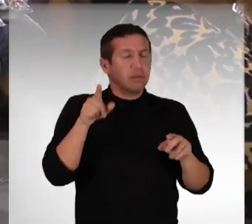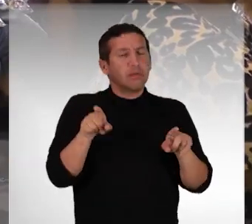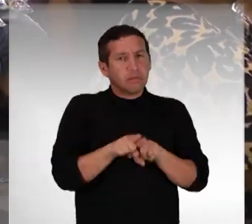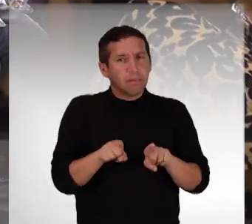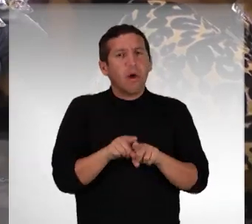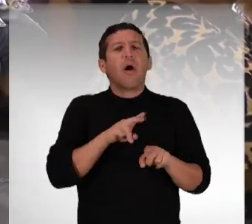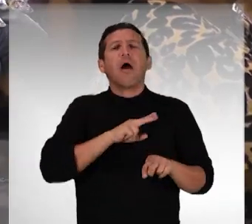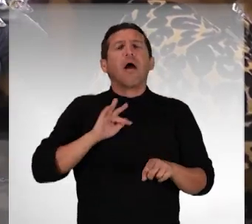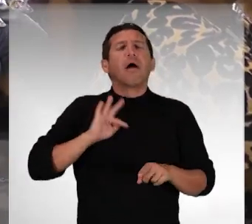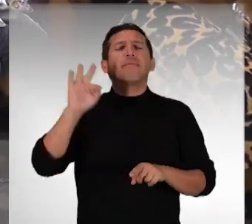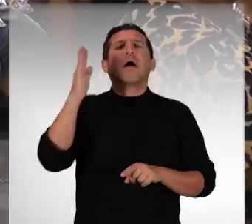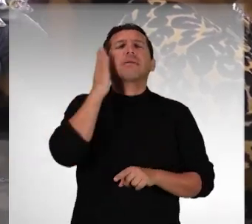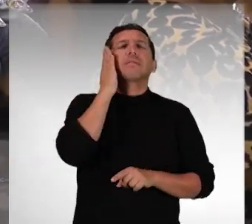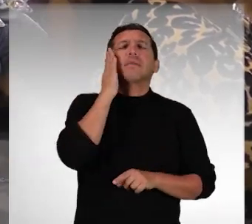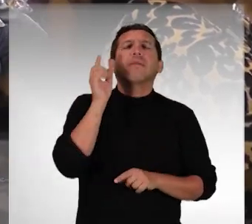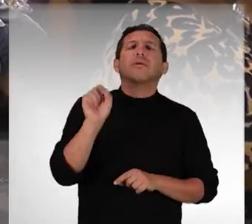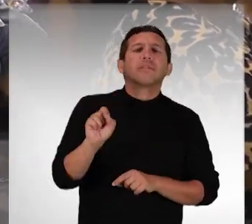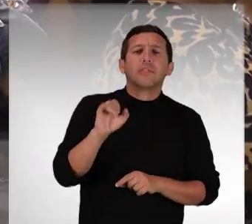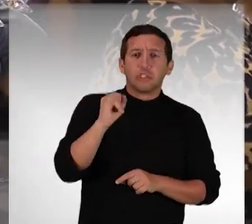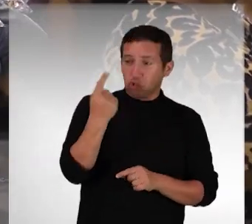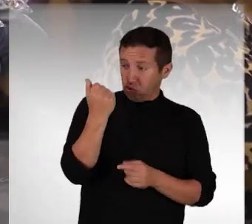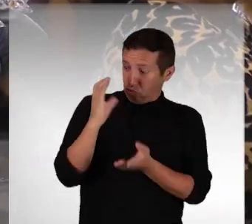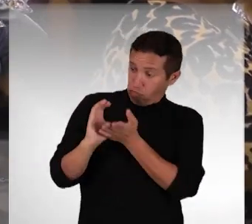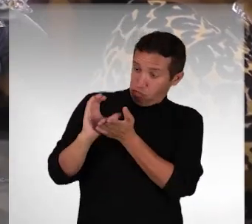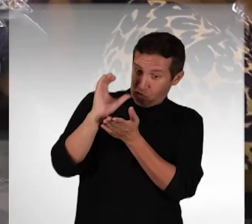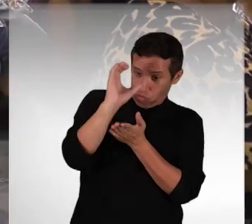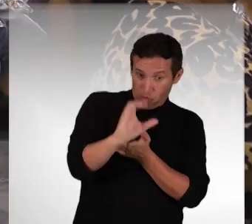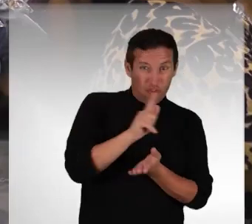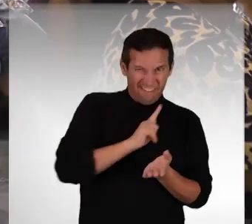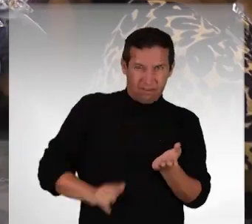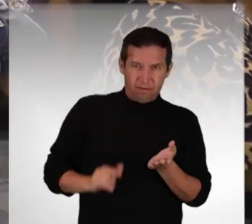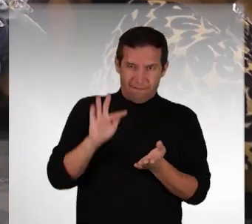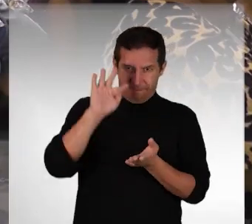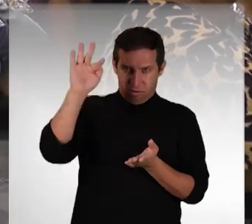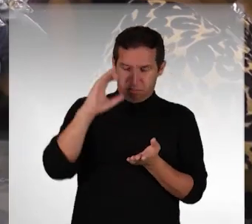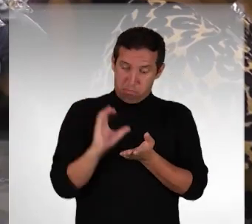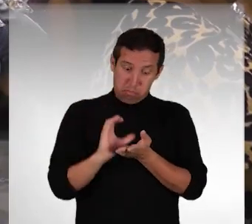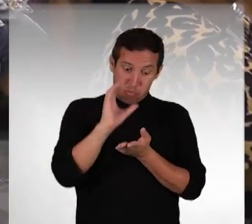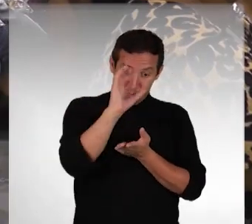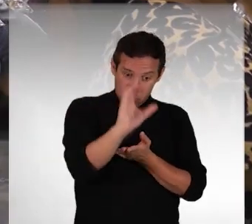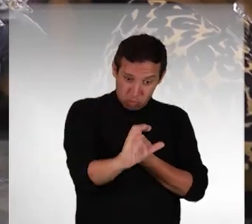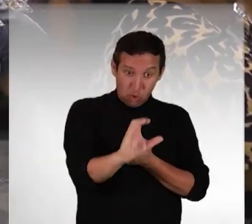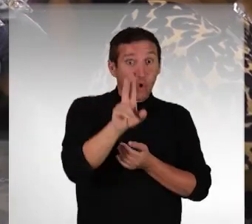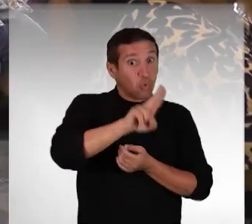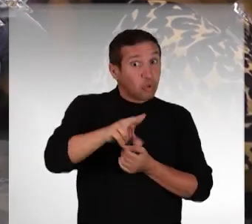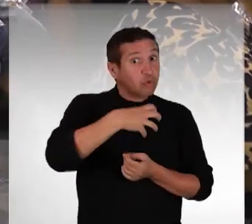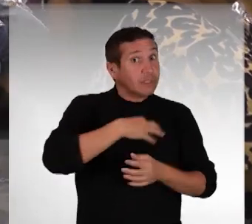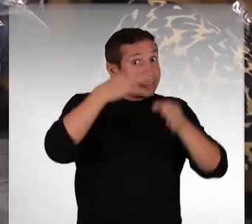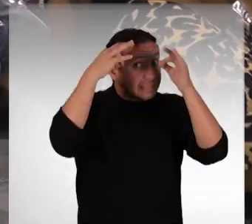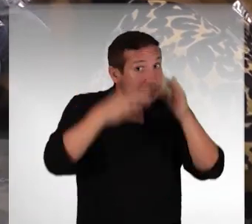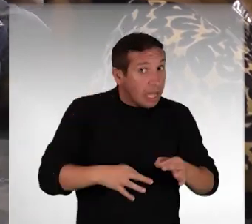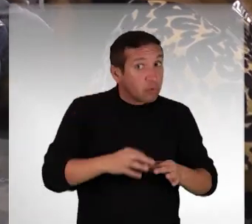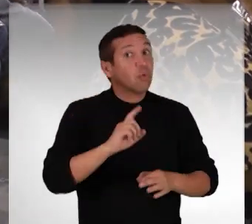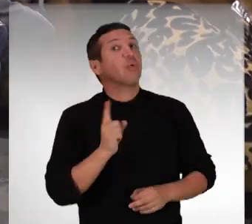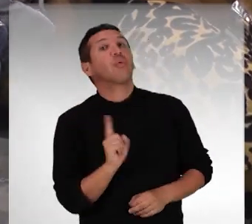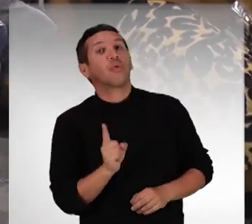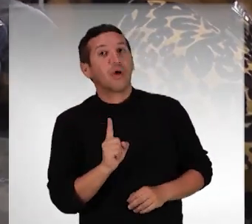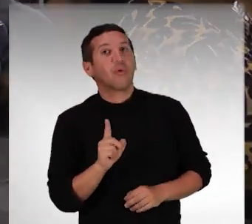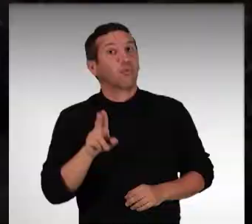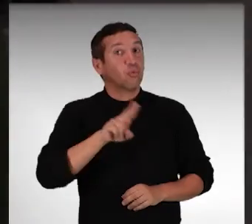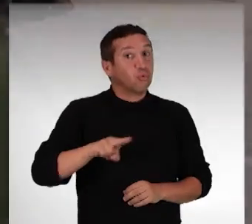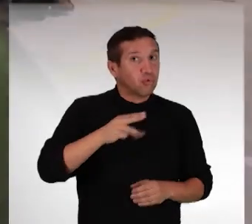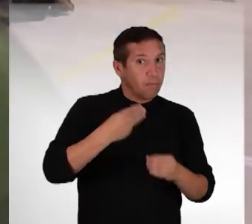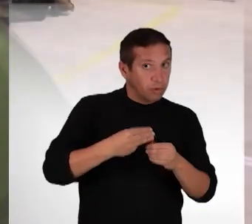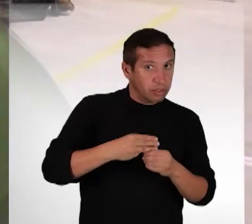o MPF quer saber se os recursos repassados pelo governo federal estão sendo devidamente aplicados pelo